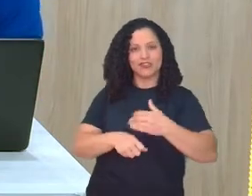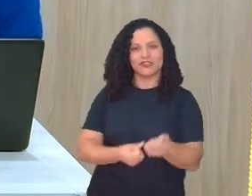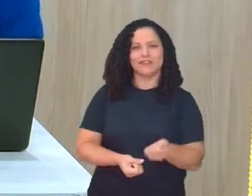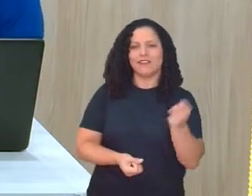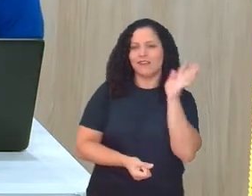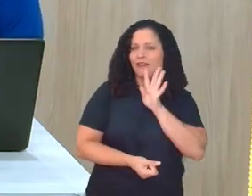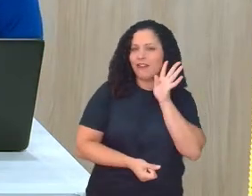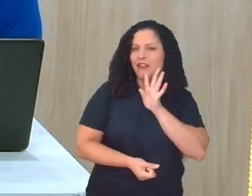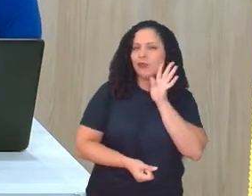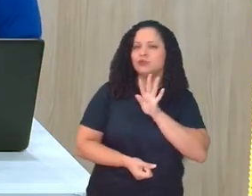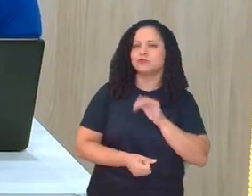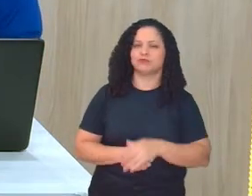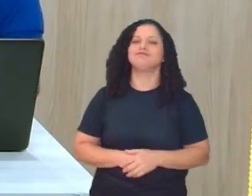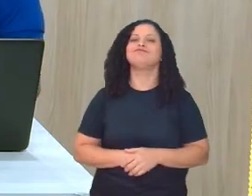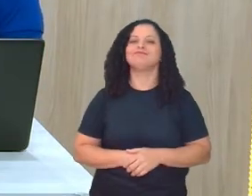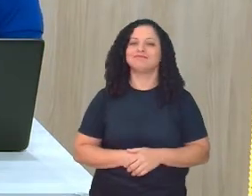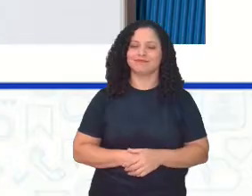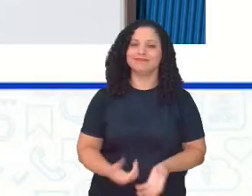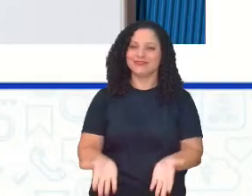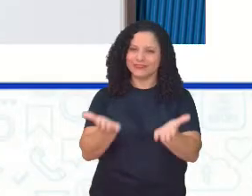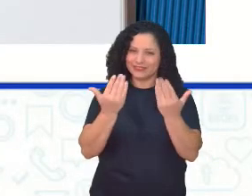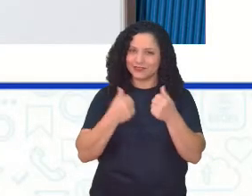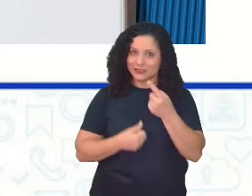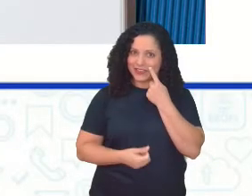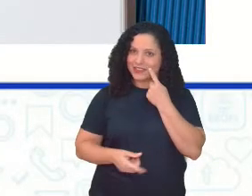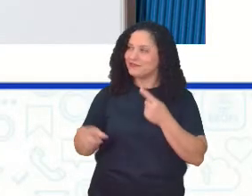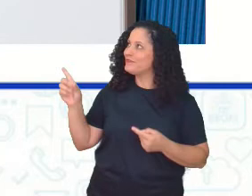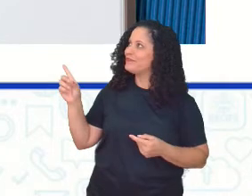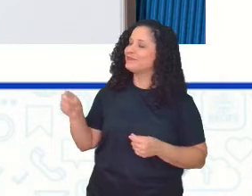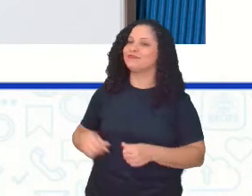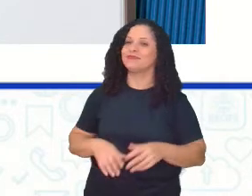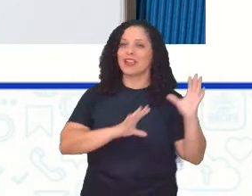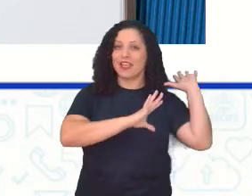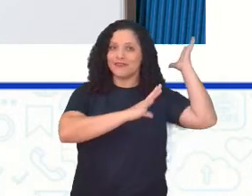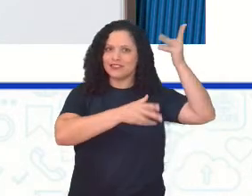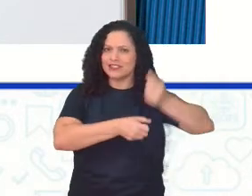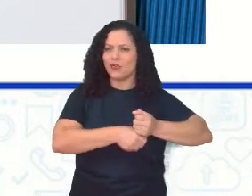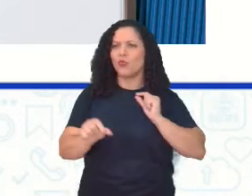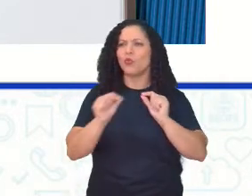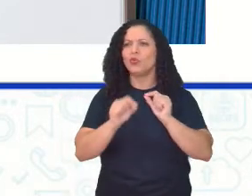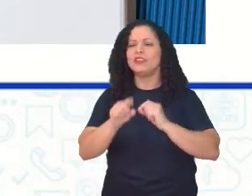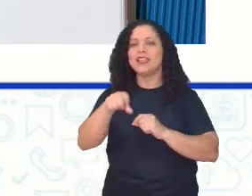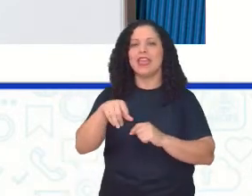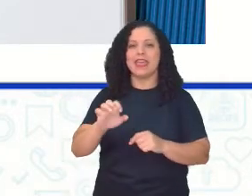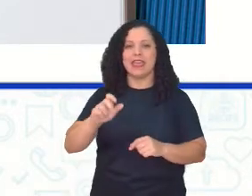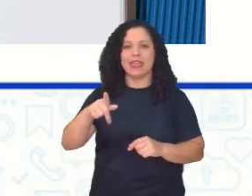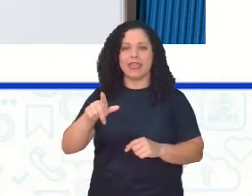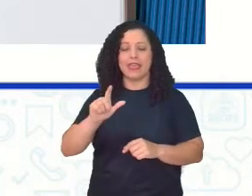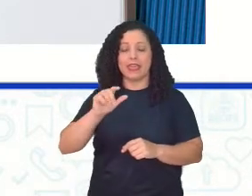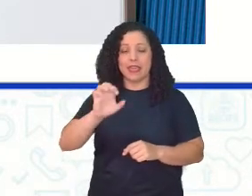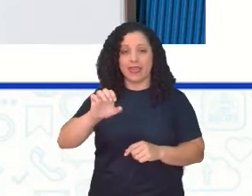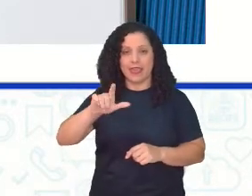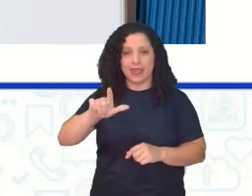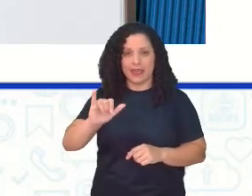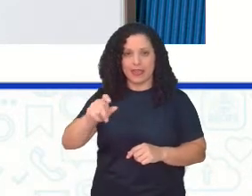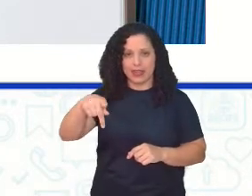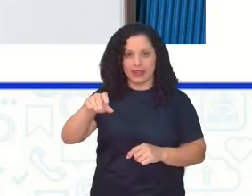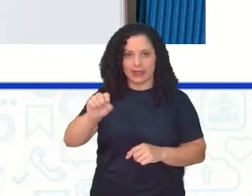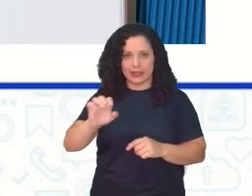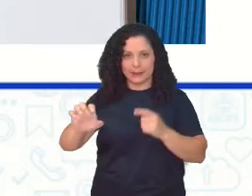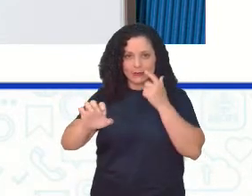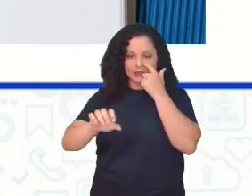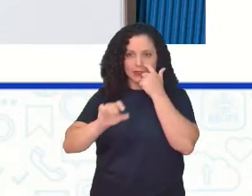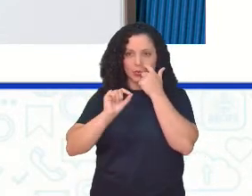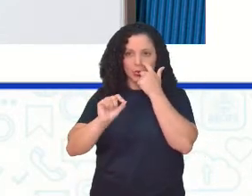mesmo, professora Camille. Vamos seguindo. Então, vamos revisar o que é elipse. Elipse é o enunciado,